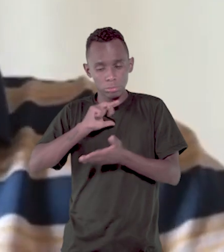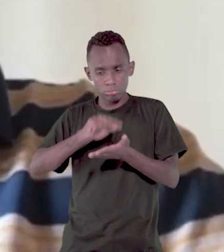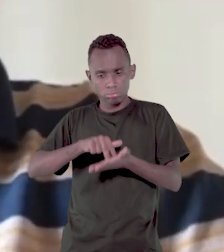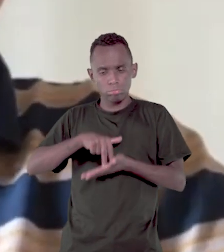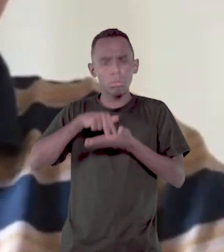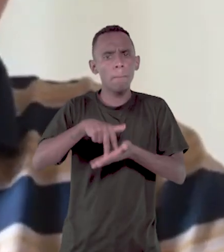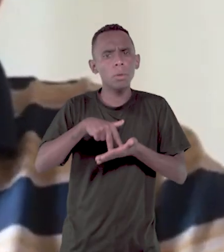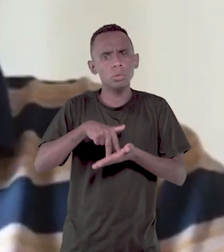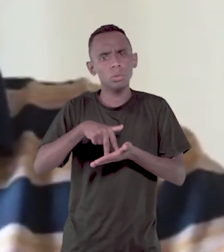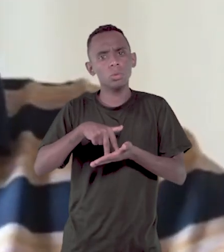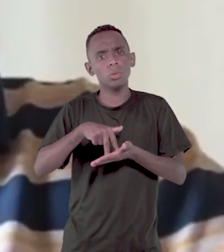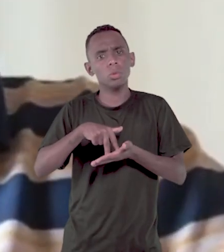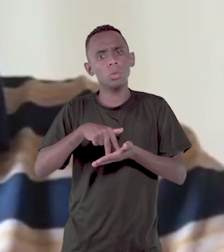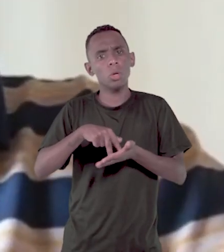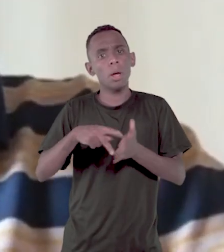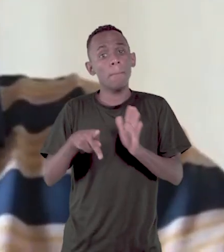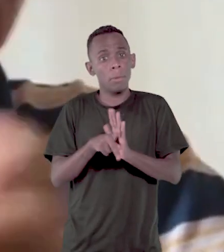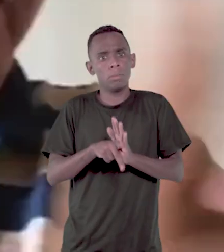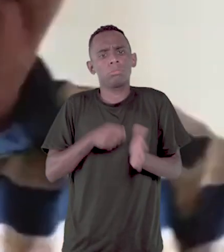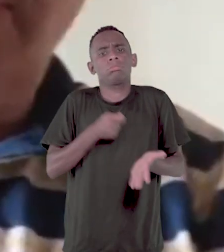que tinham uma postura